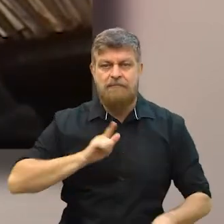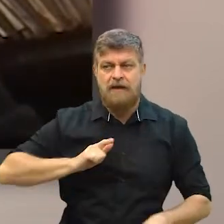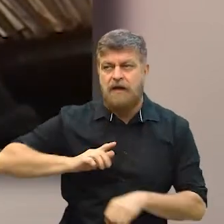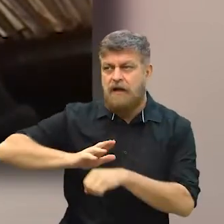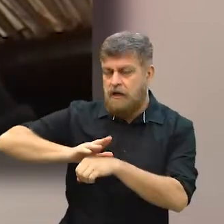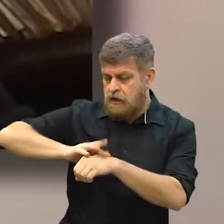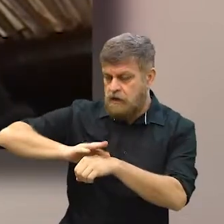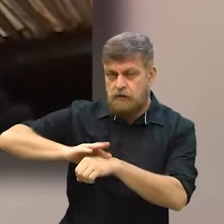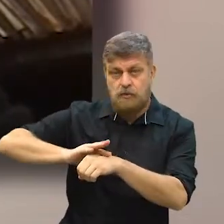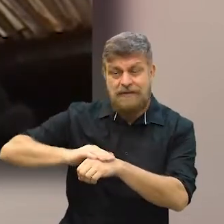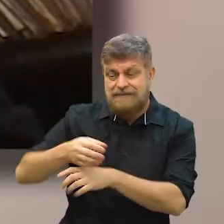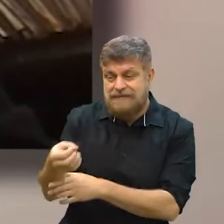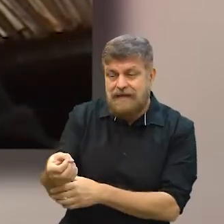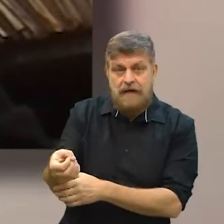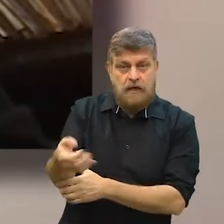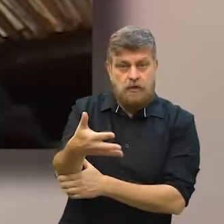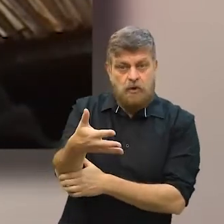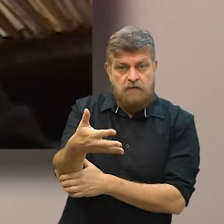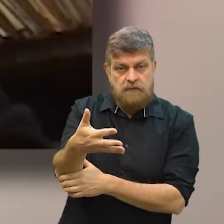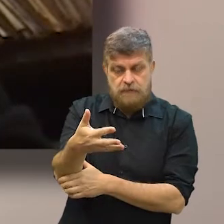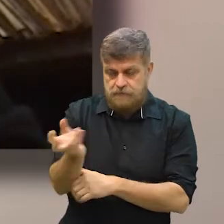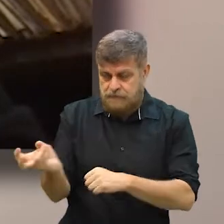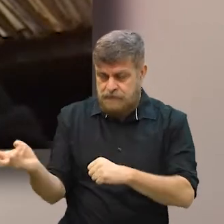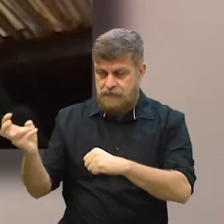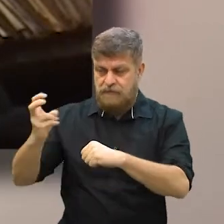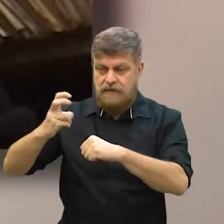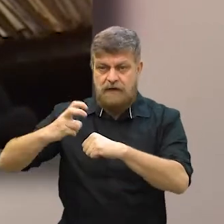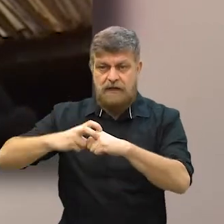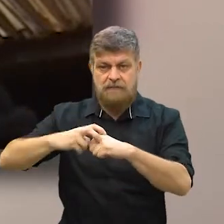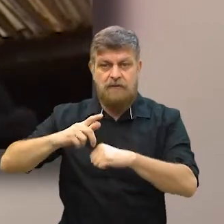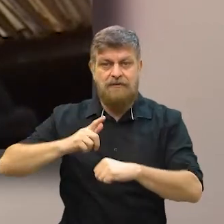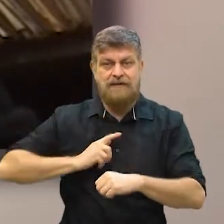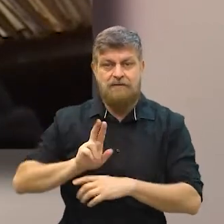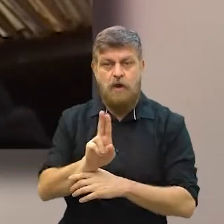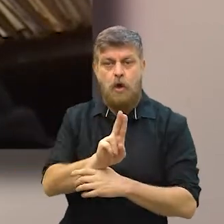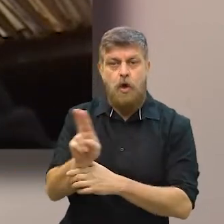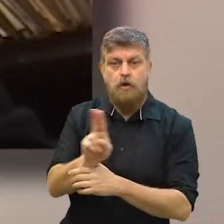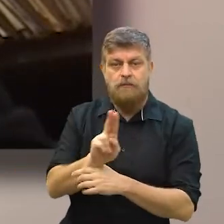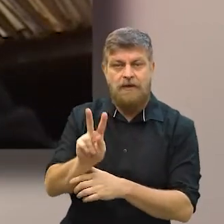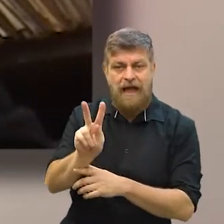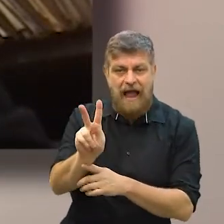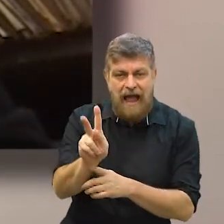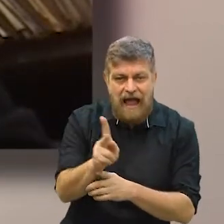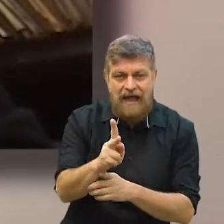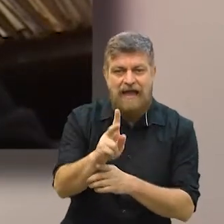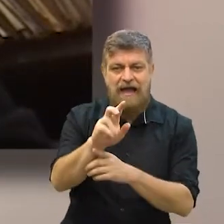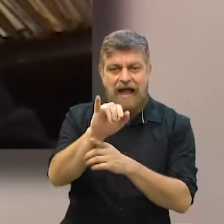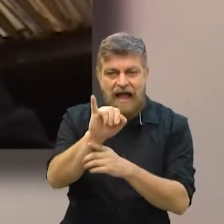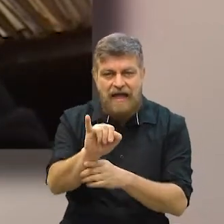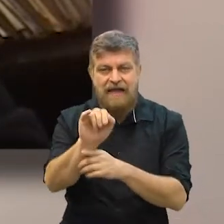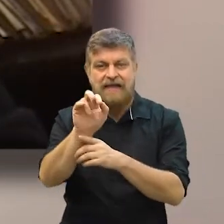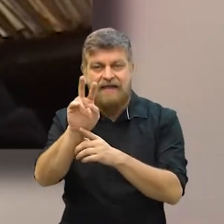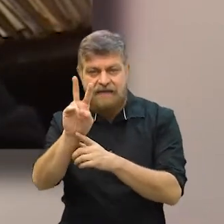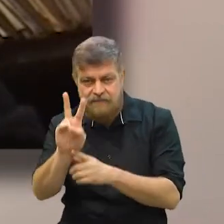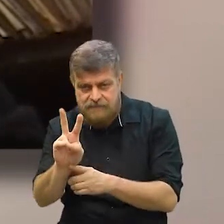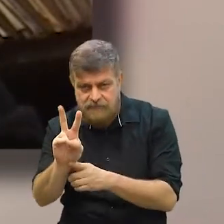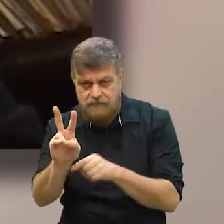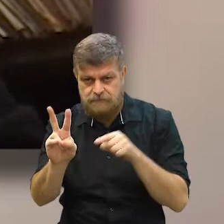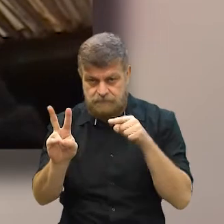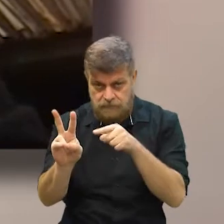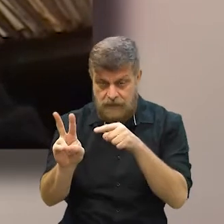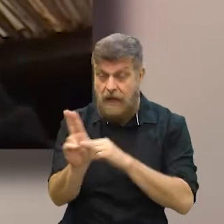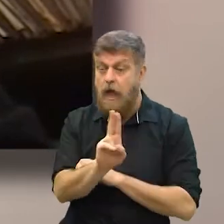uma doença nova. Esse vírus recebeu o nome de vírus da imunodeficiência humana.